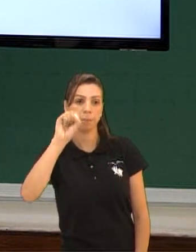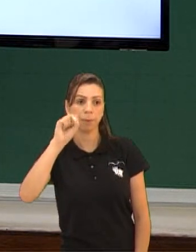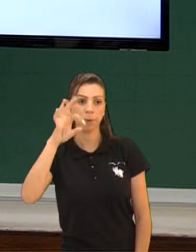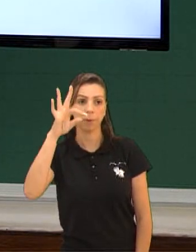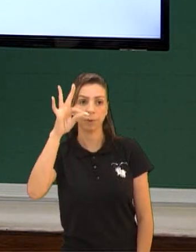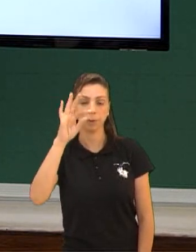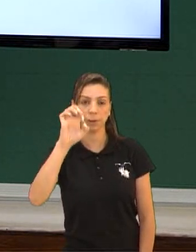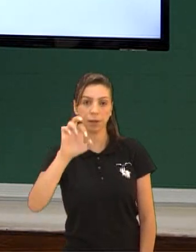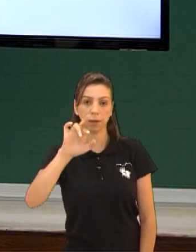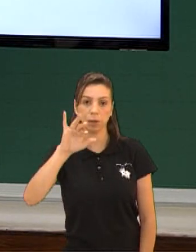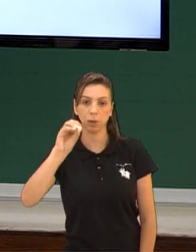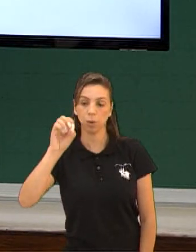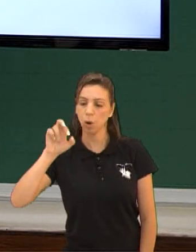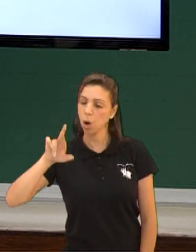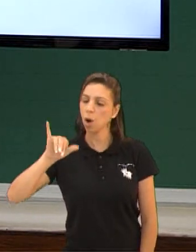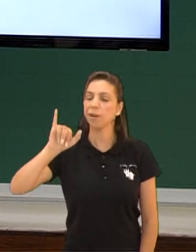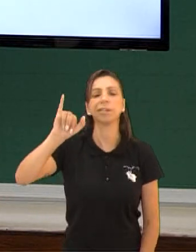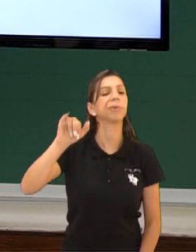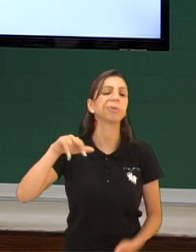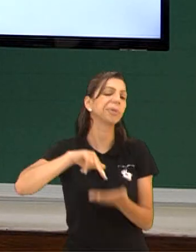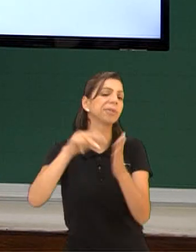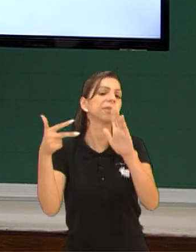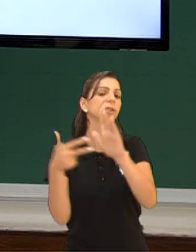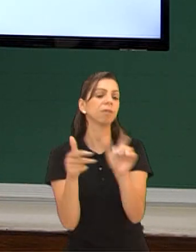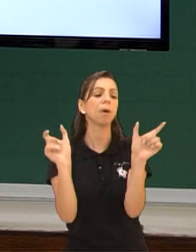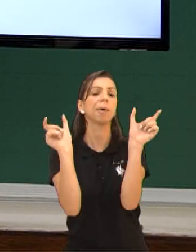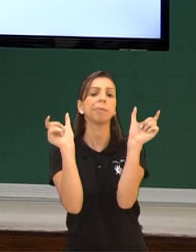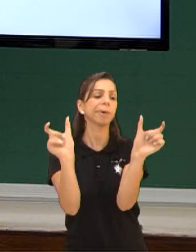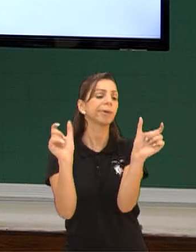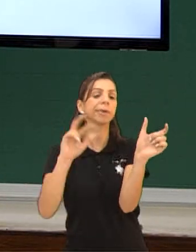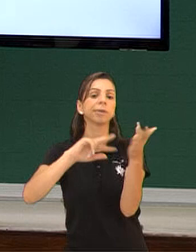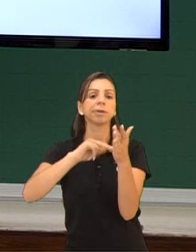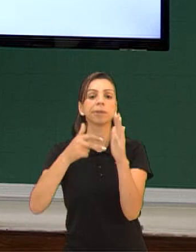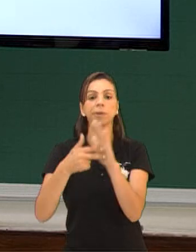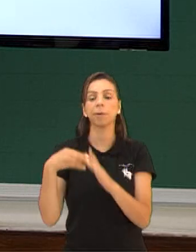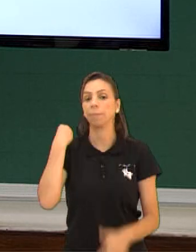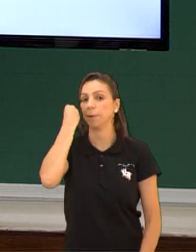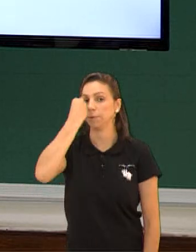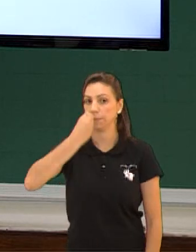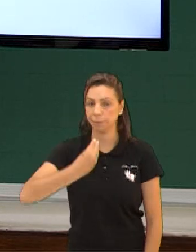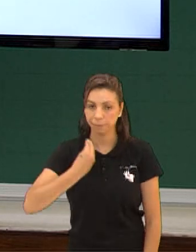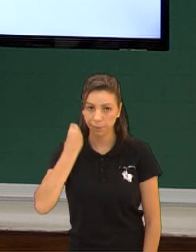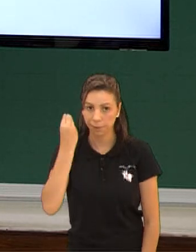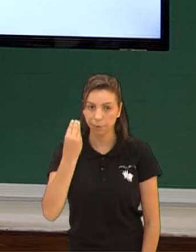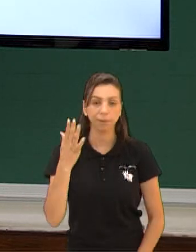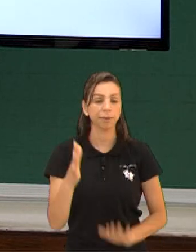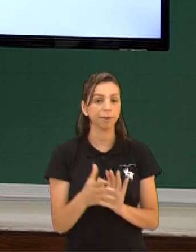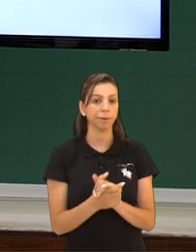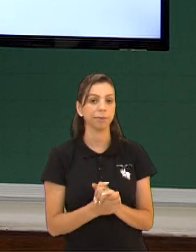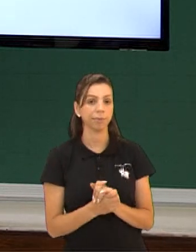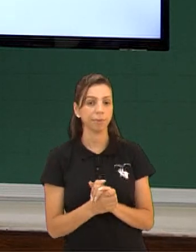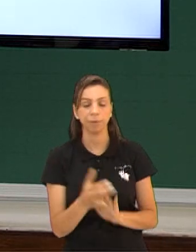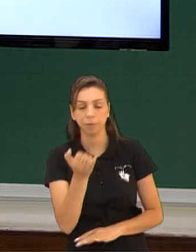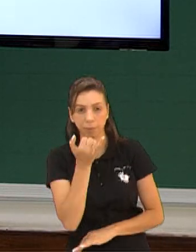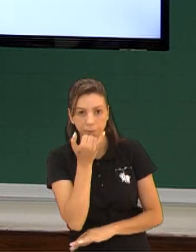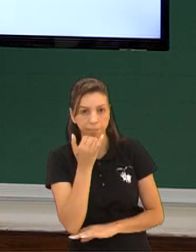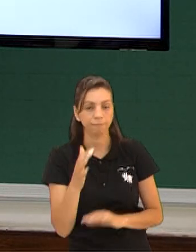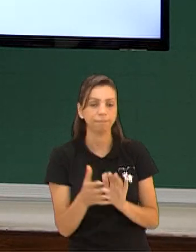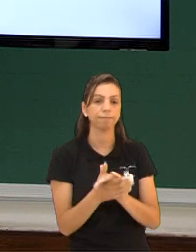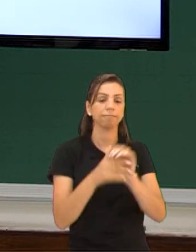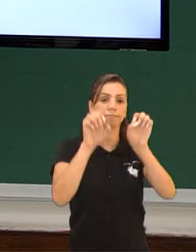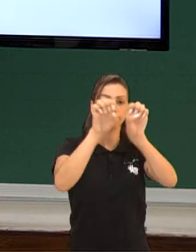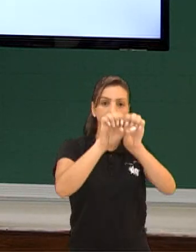o conhecimento. O que significa isso? Significa que nós temos uma que nós temos uma